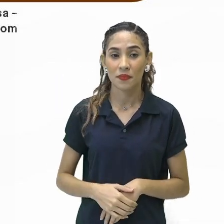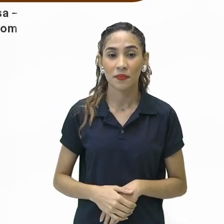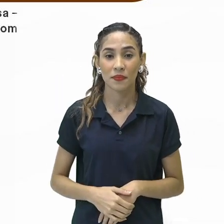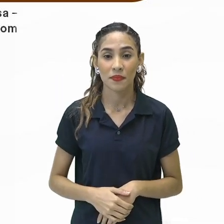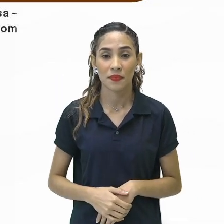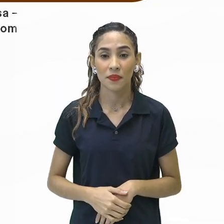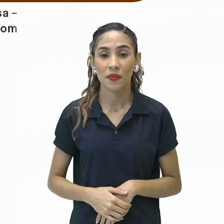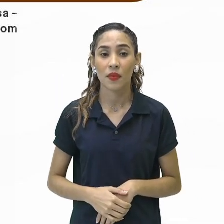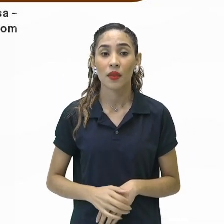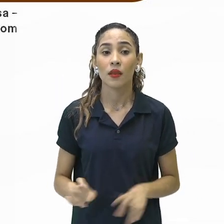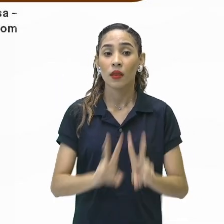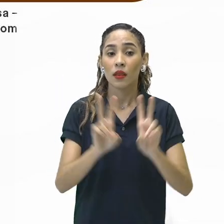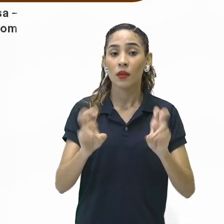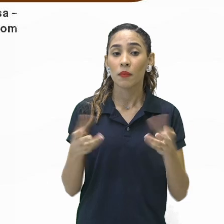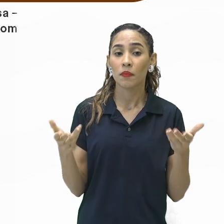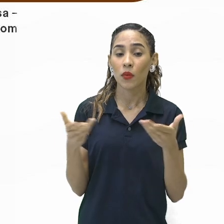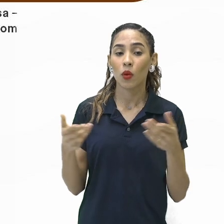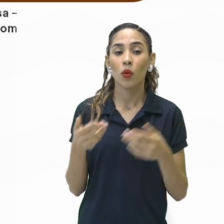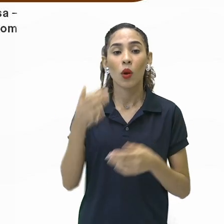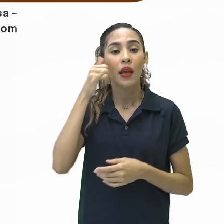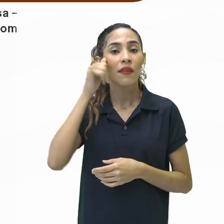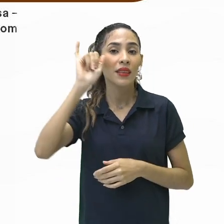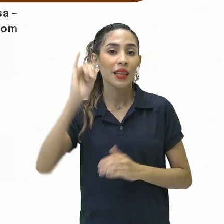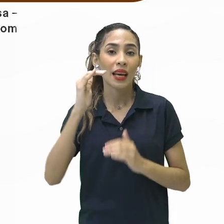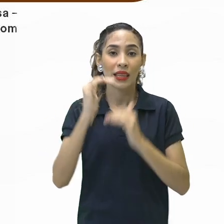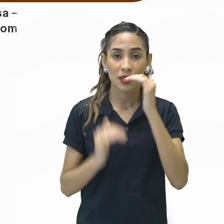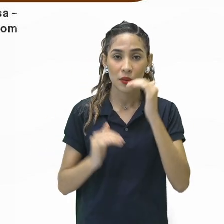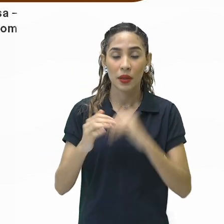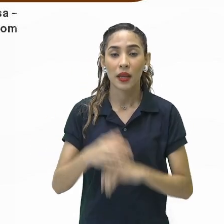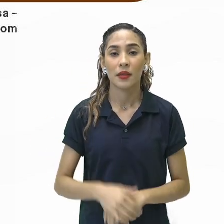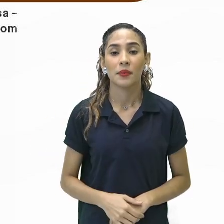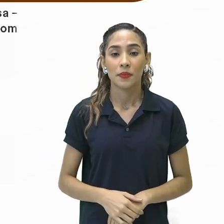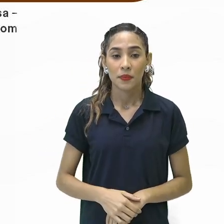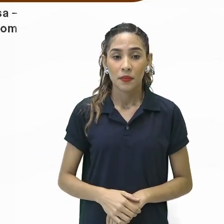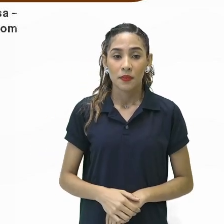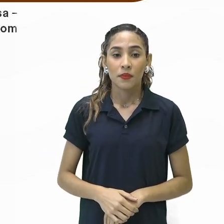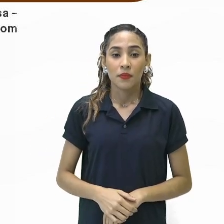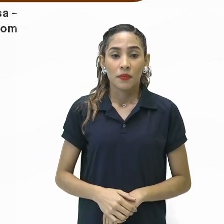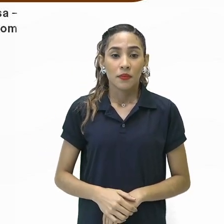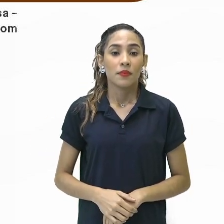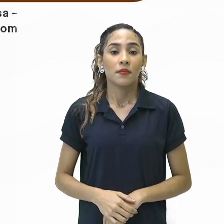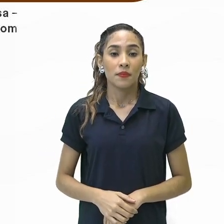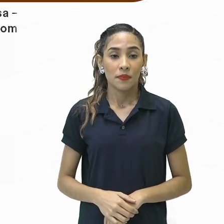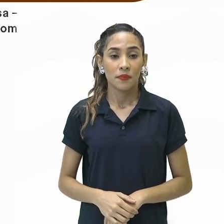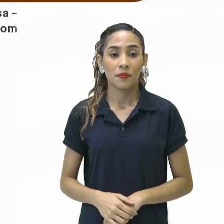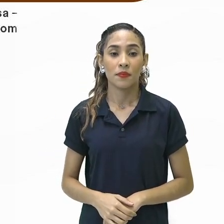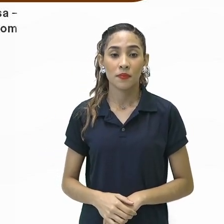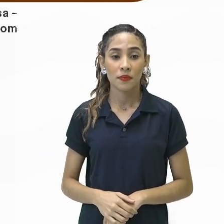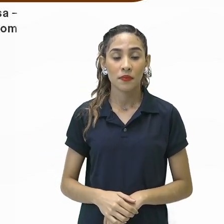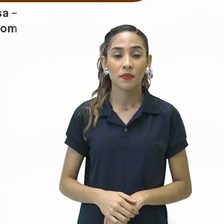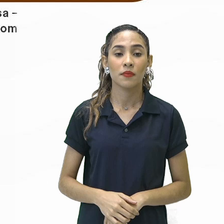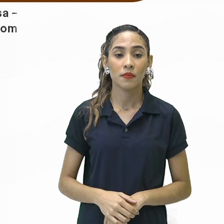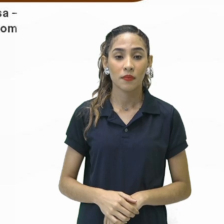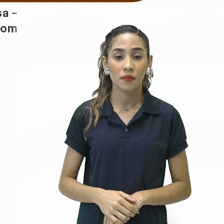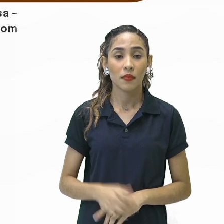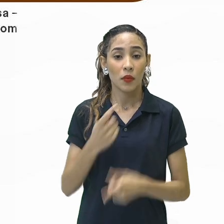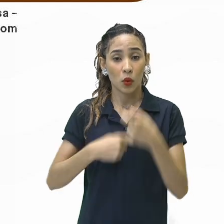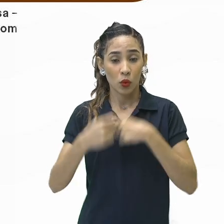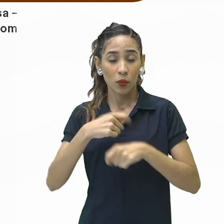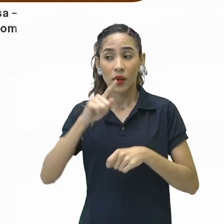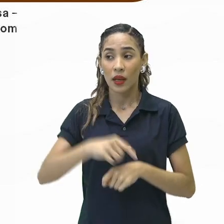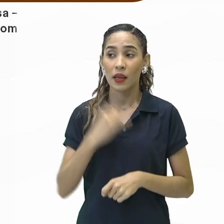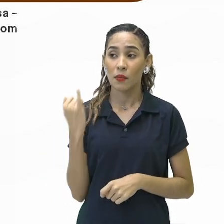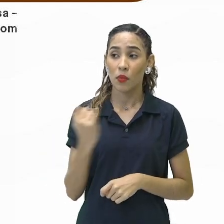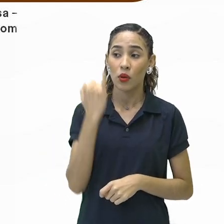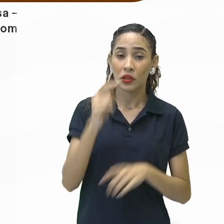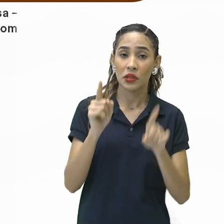Sobre como combater essas desigualdades, né? Nós temos aí aqui a produção econômica, ela é muito importante. O